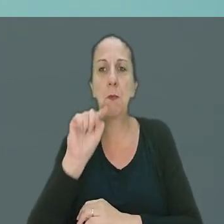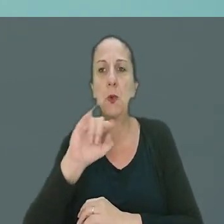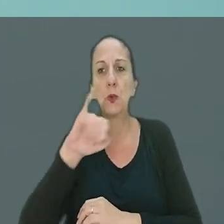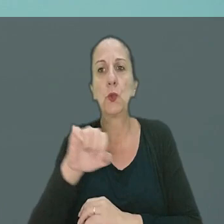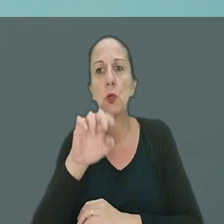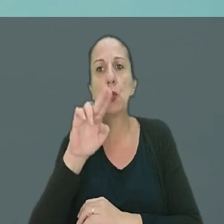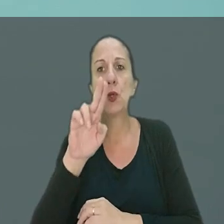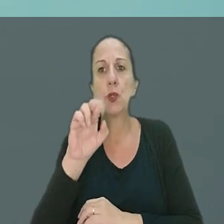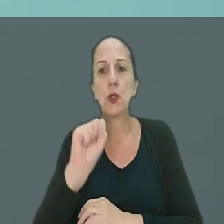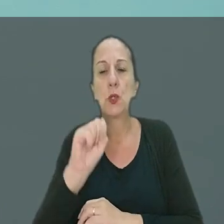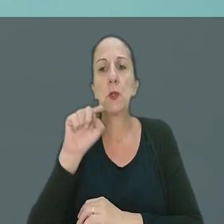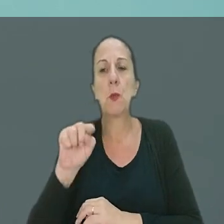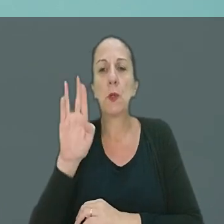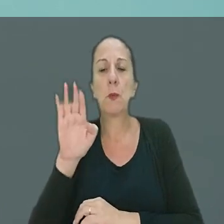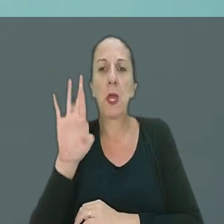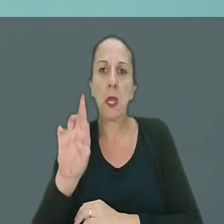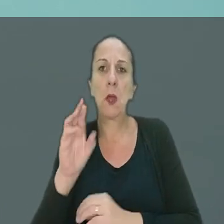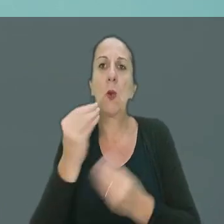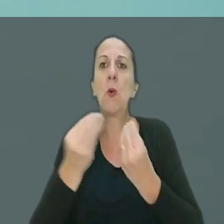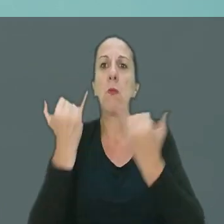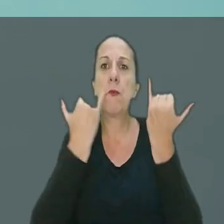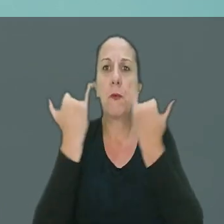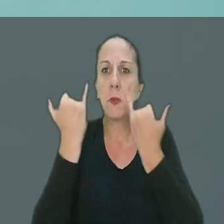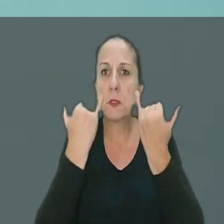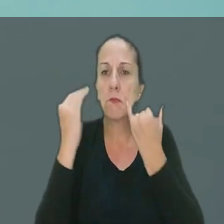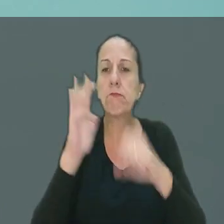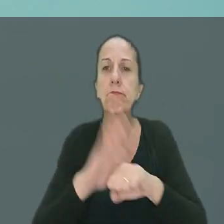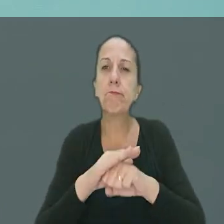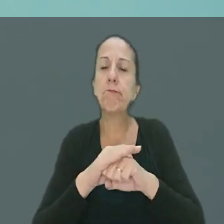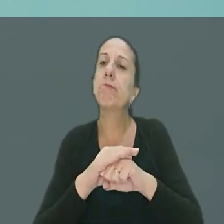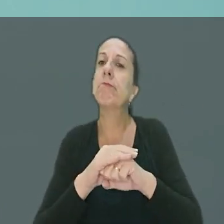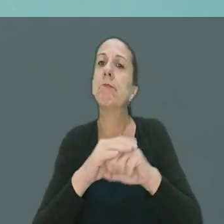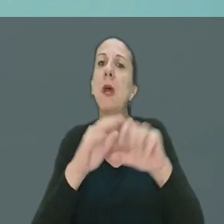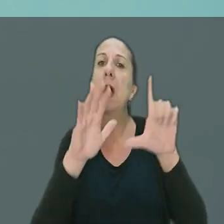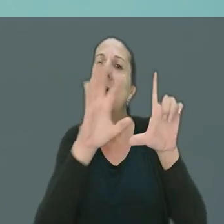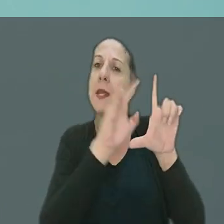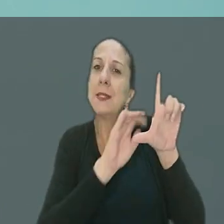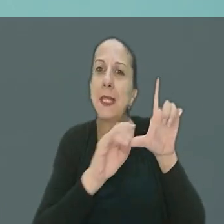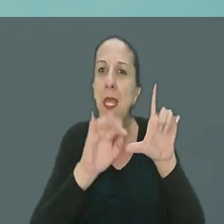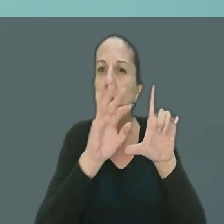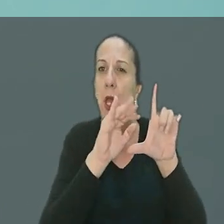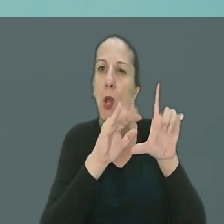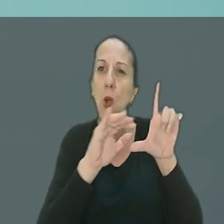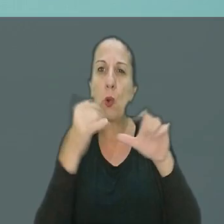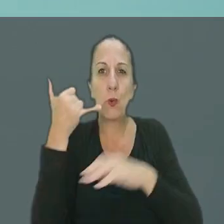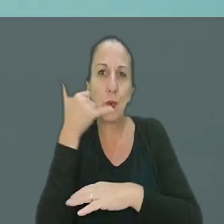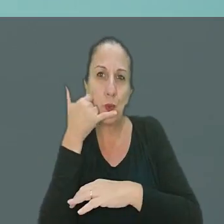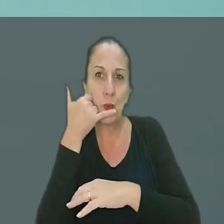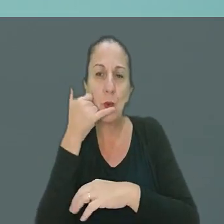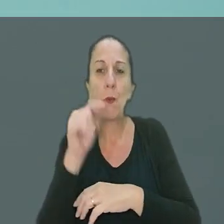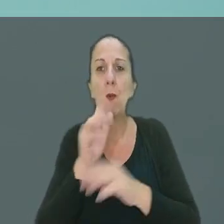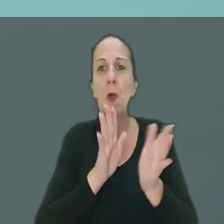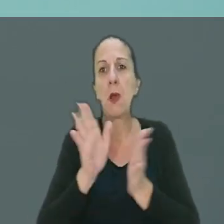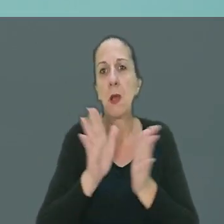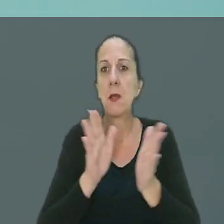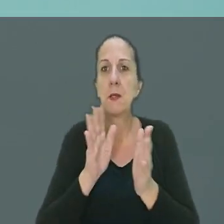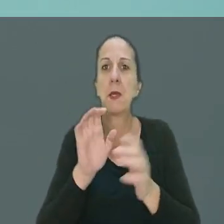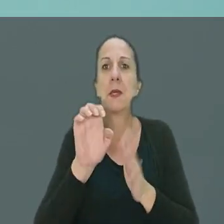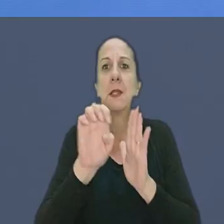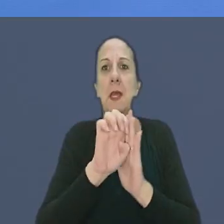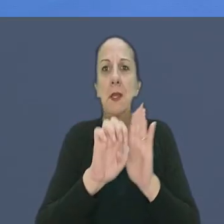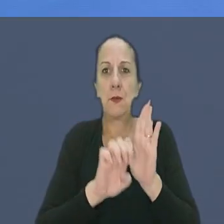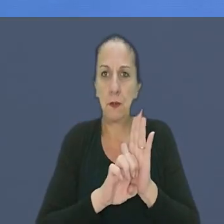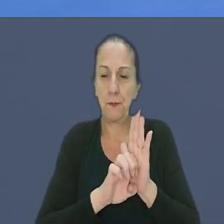revista@tst.jus.br. Para mais informações sobre como participar, basta apontar a câmera do seu celular para o QR Code. Na página você acessa o